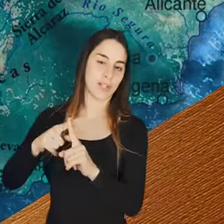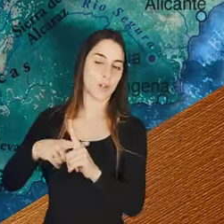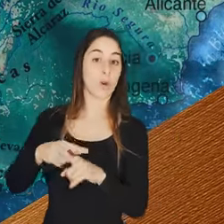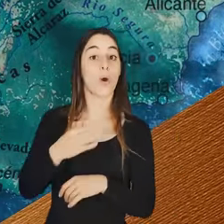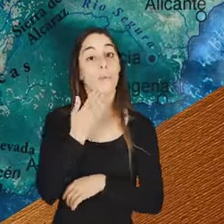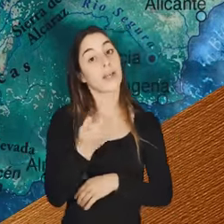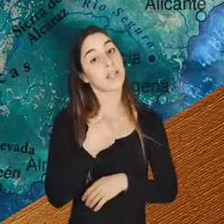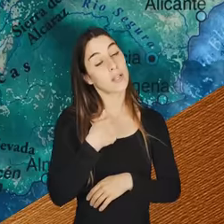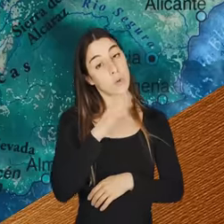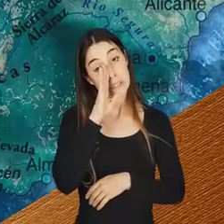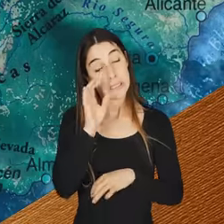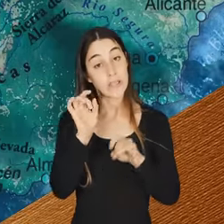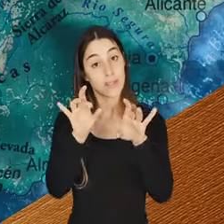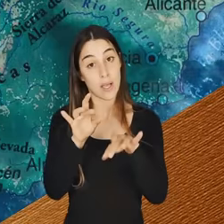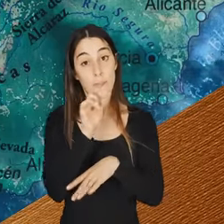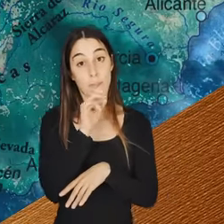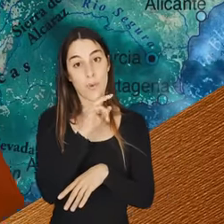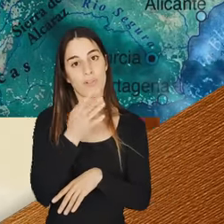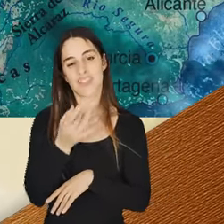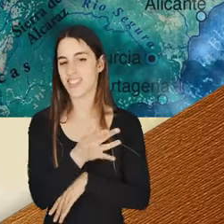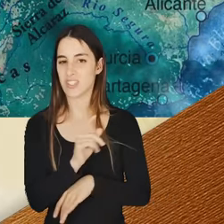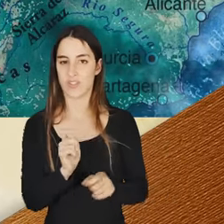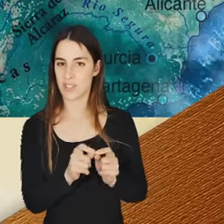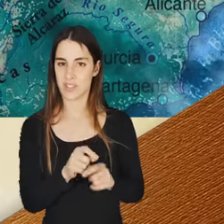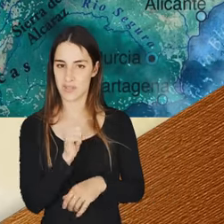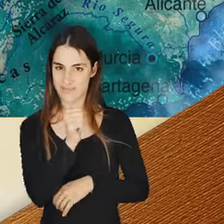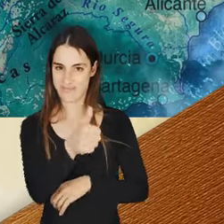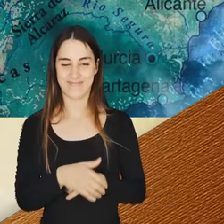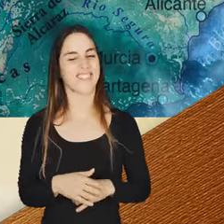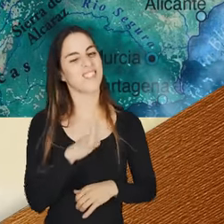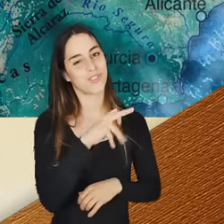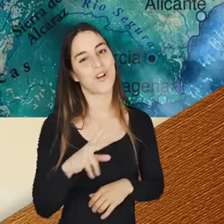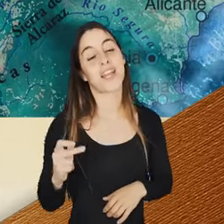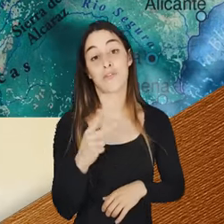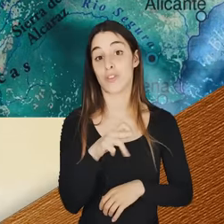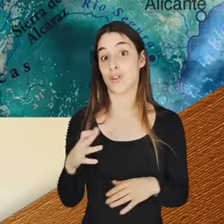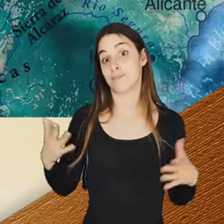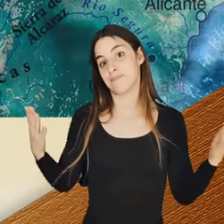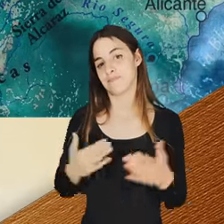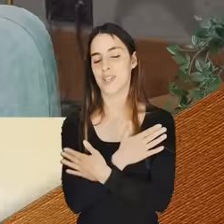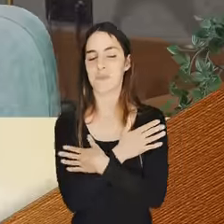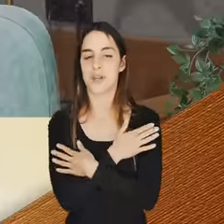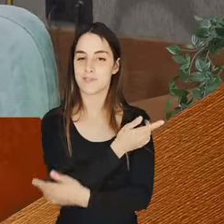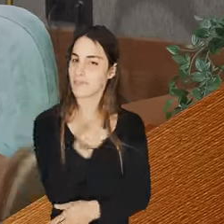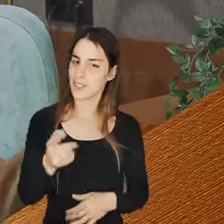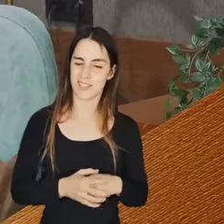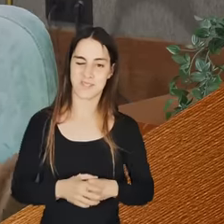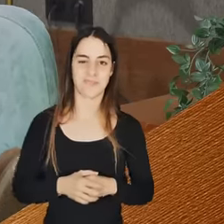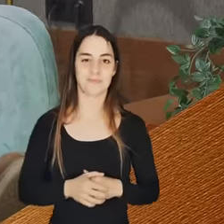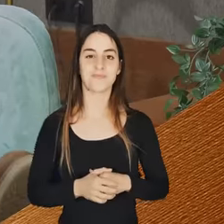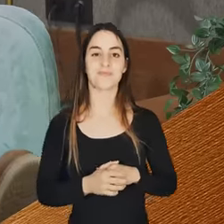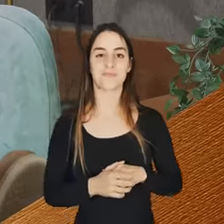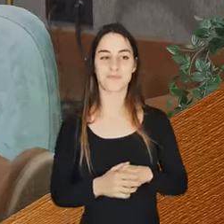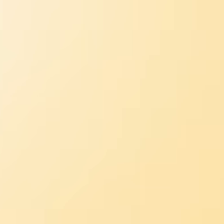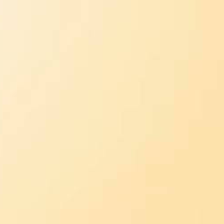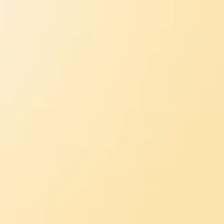puderem evitar, evitem passar por Viseu, tá bom? Joana, Vítor, um abraço para vocês aí no estúdio. Obrigado. Muito